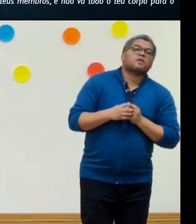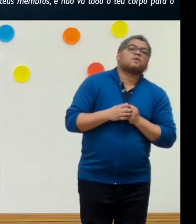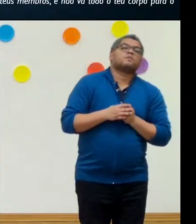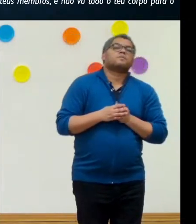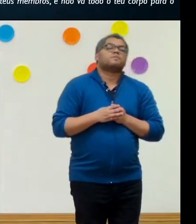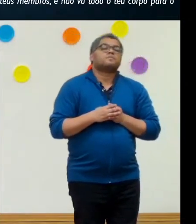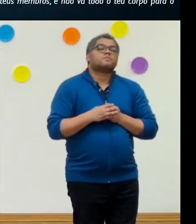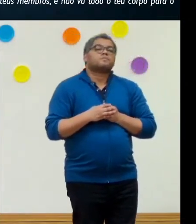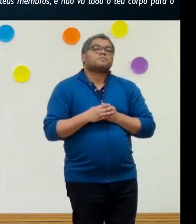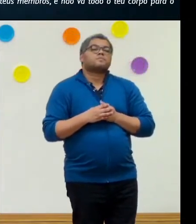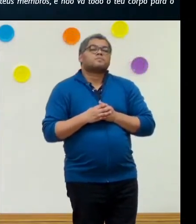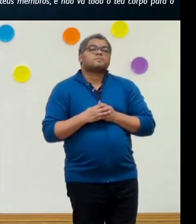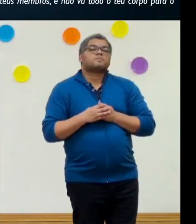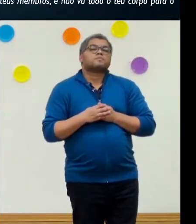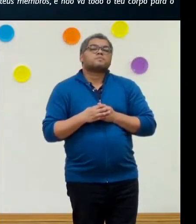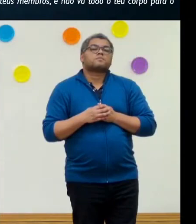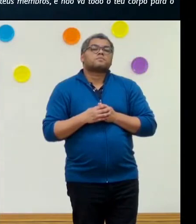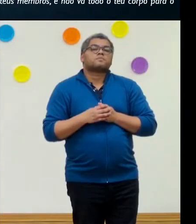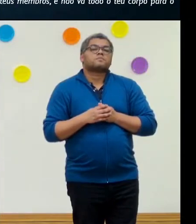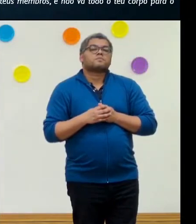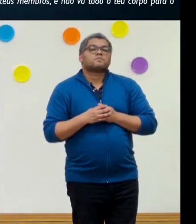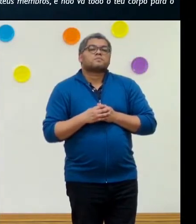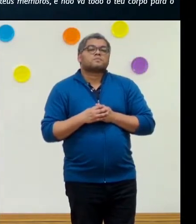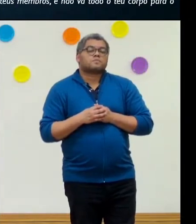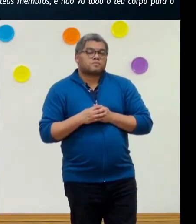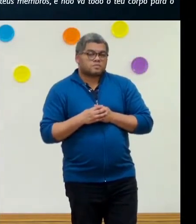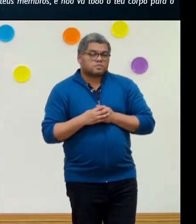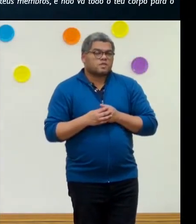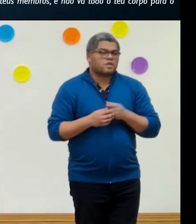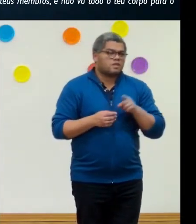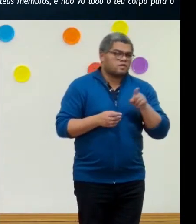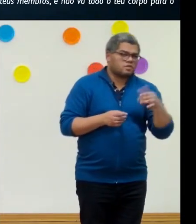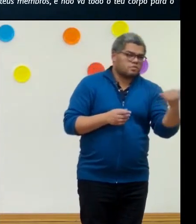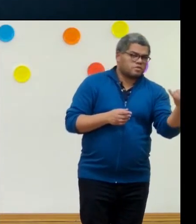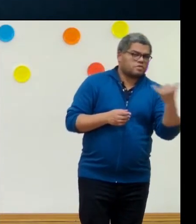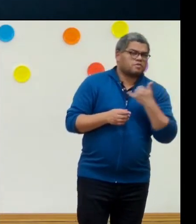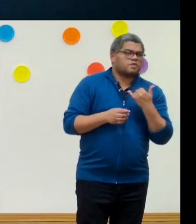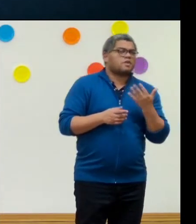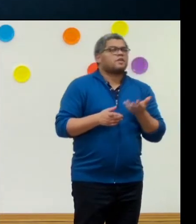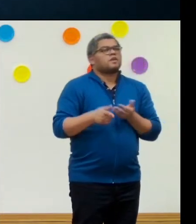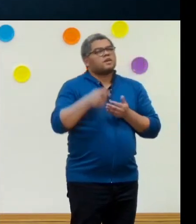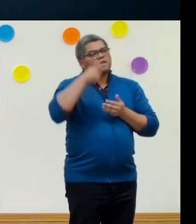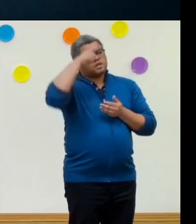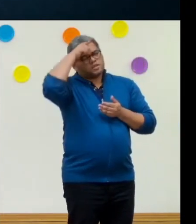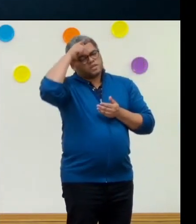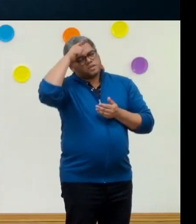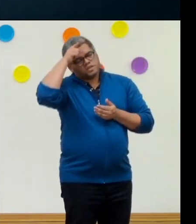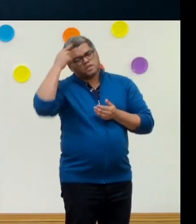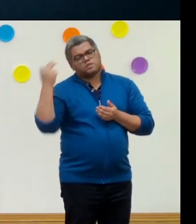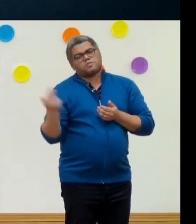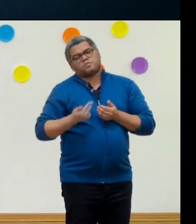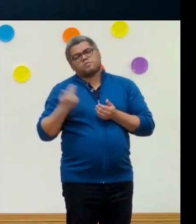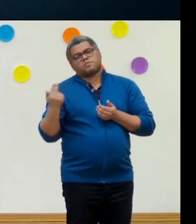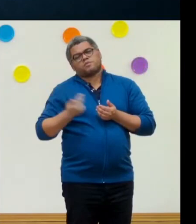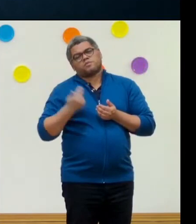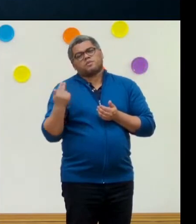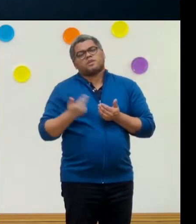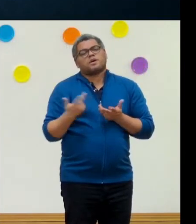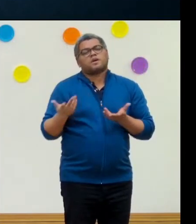Você fala assim, Guilherme, isso não dá, cara. Esse pecado não dá pra gente... Não dá pra